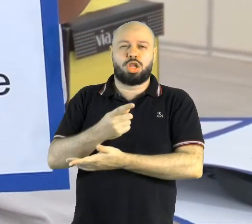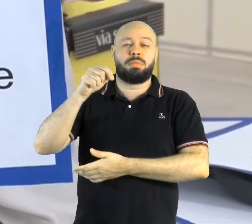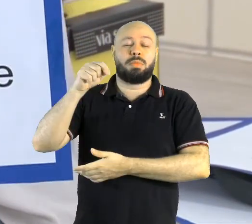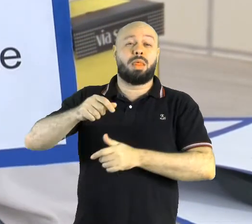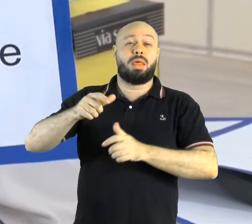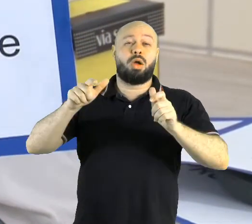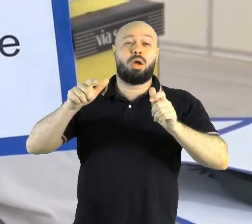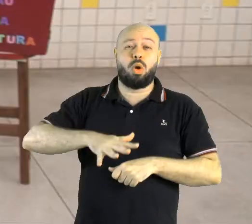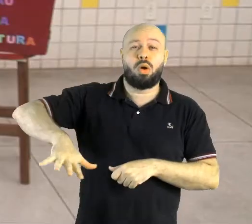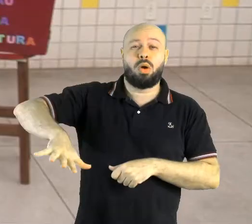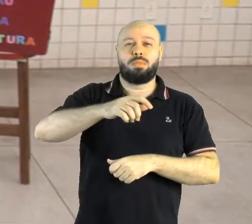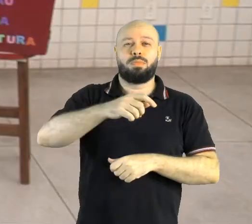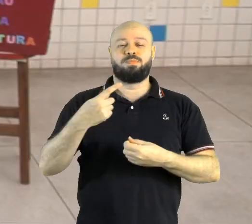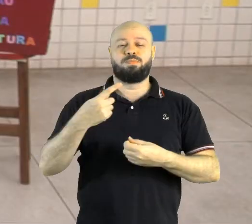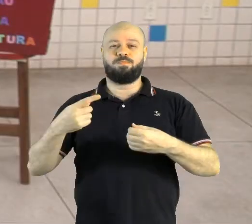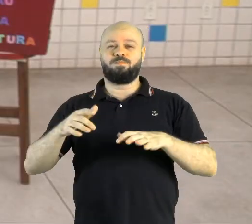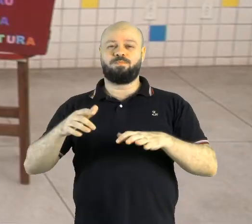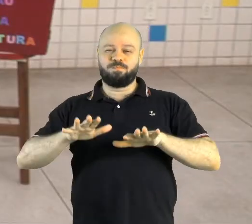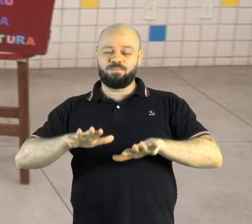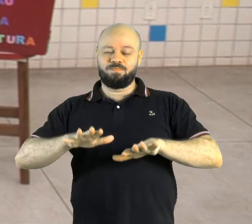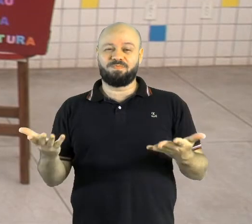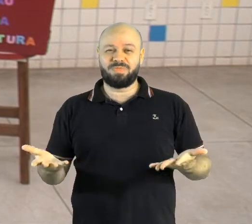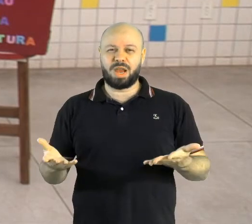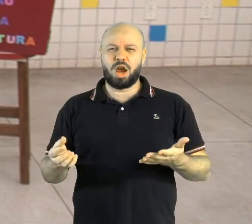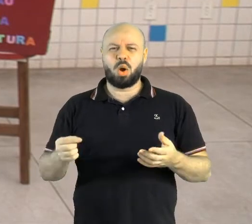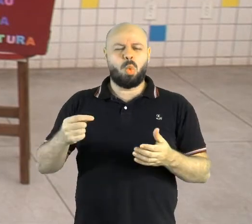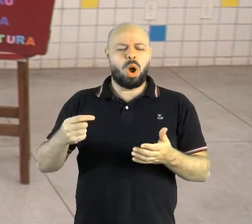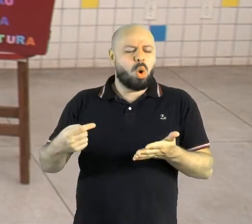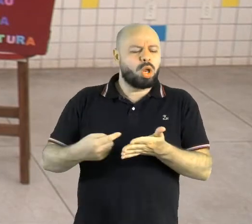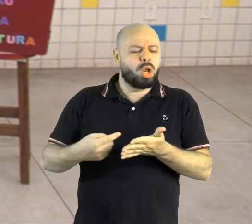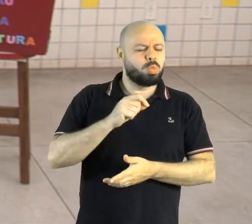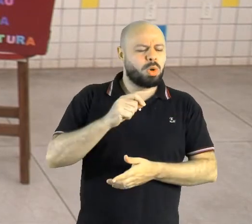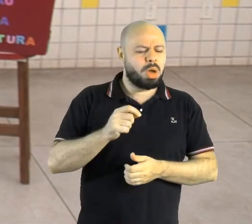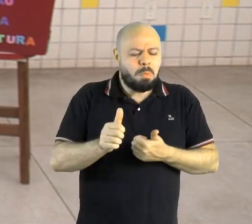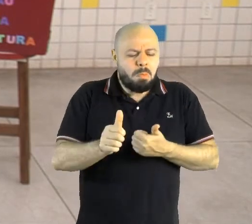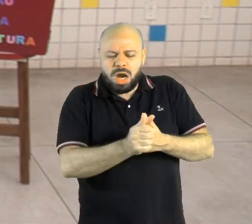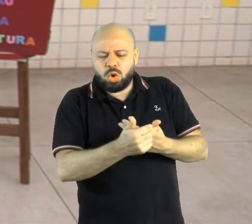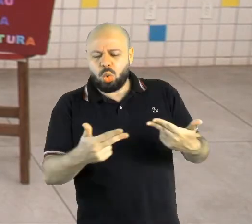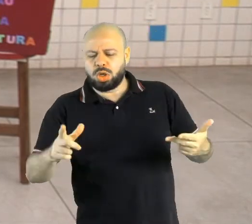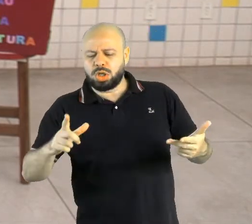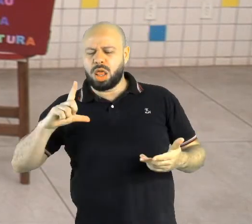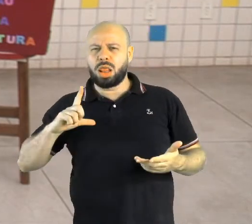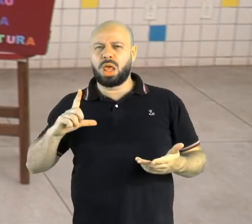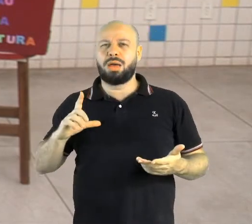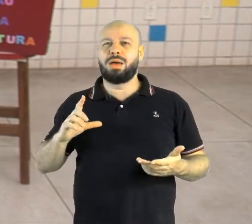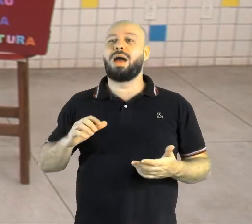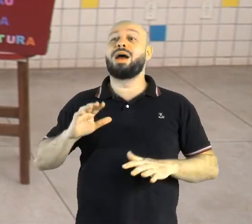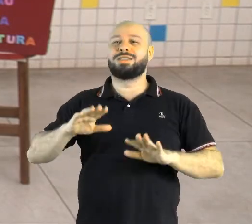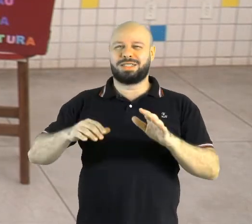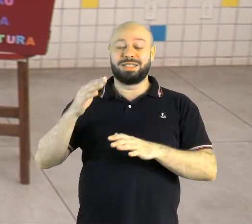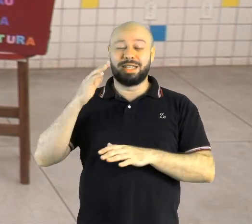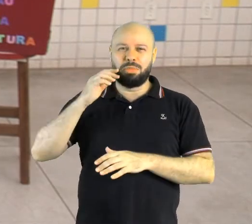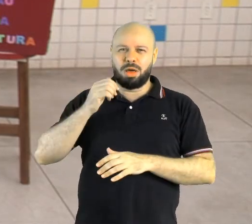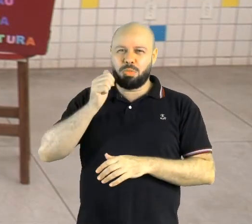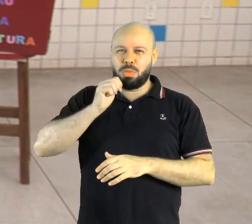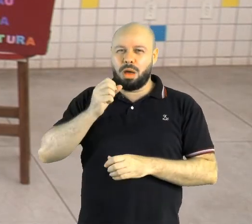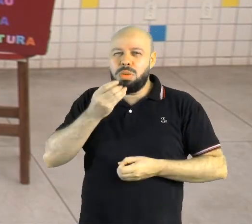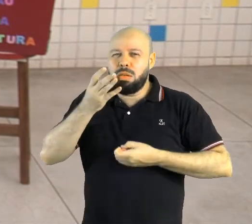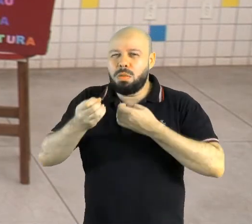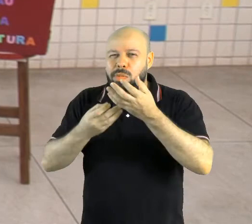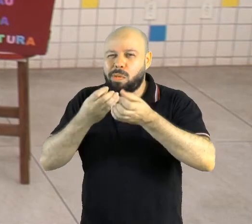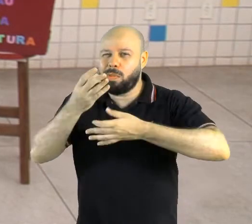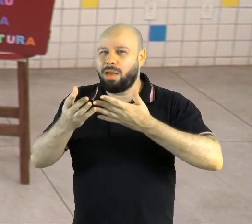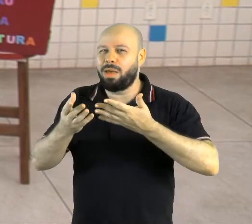era, o que tinha por perto, o que não tinha. Como diz alguns autores, contar como mulher. O que é contar como